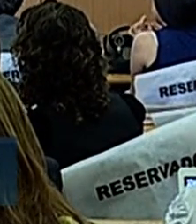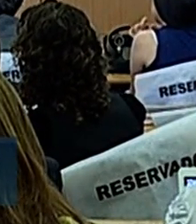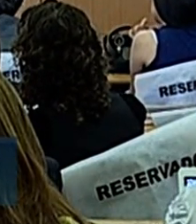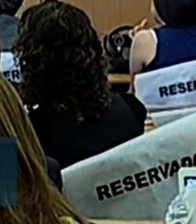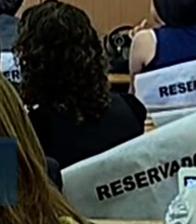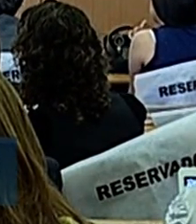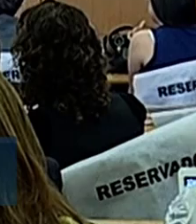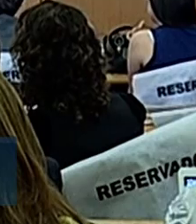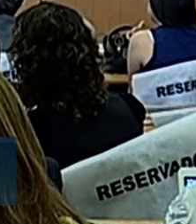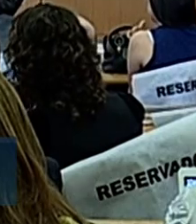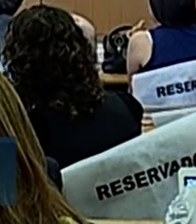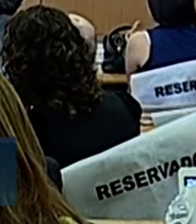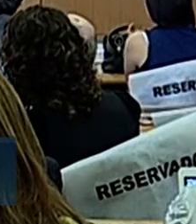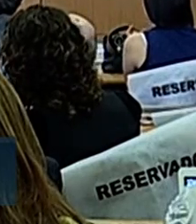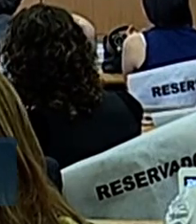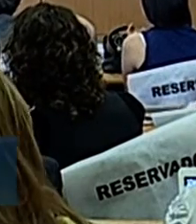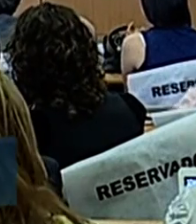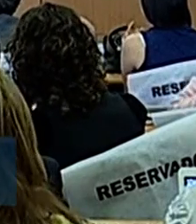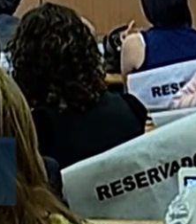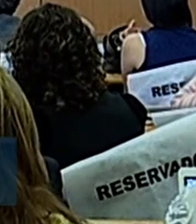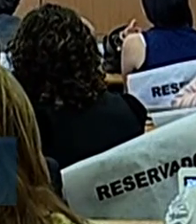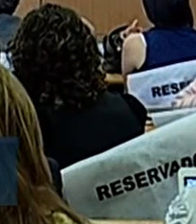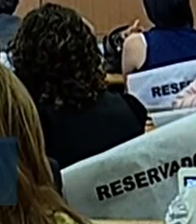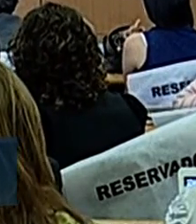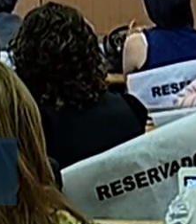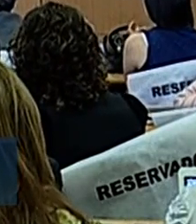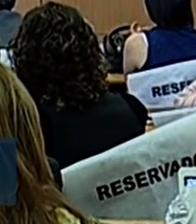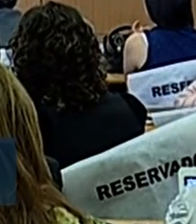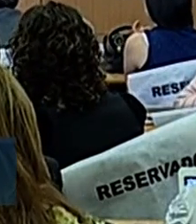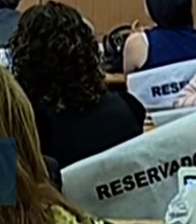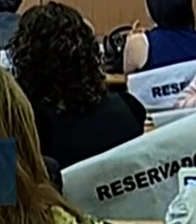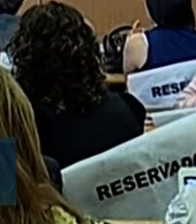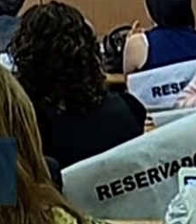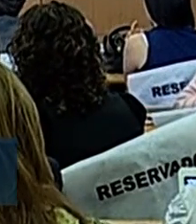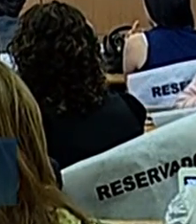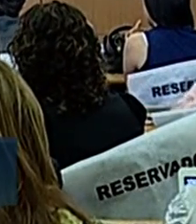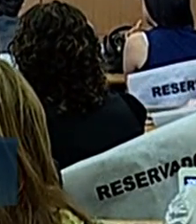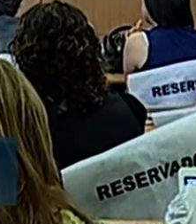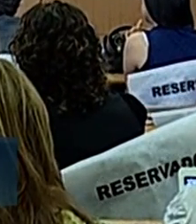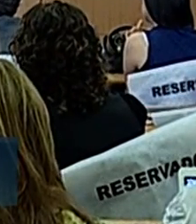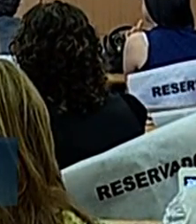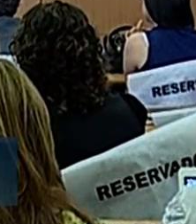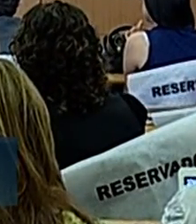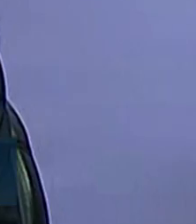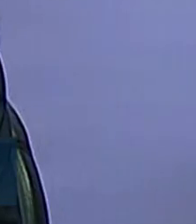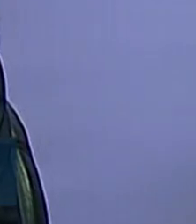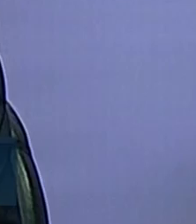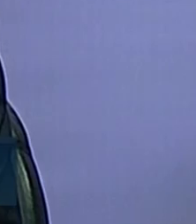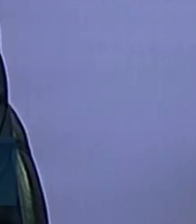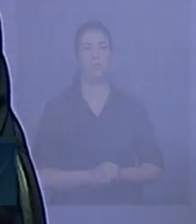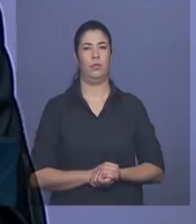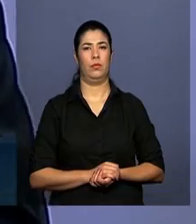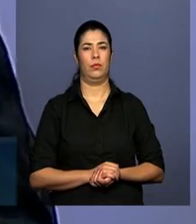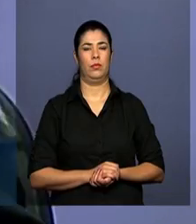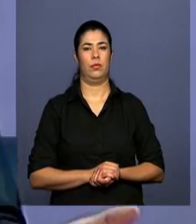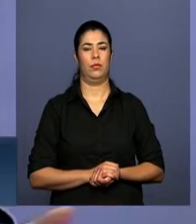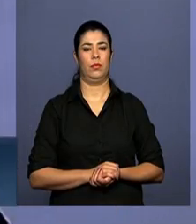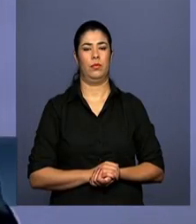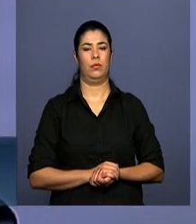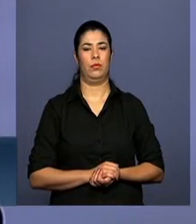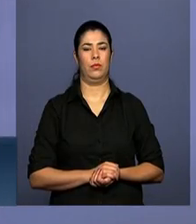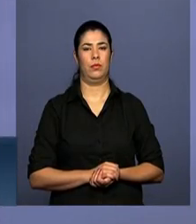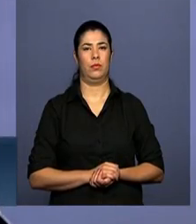Quanto tempo faz você estar aqui? 45? 35. Ele completou 35 anos de ministério. Mais